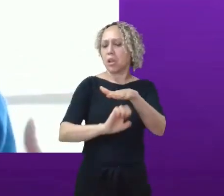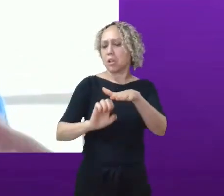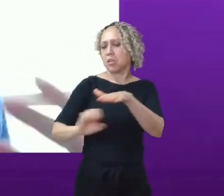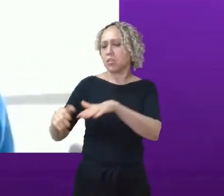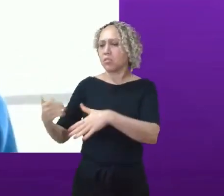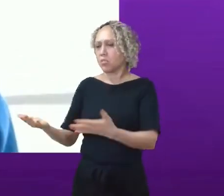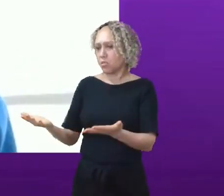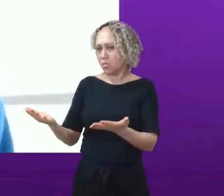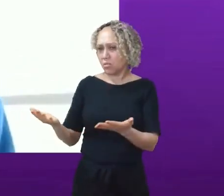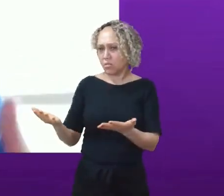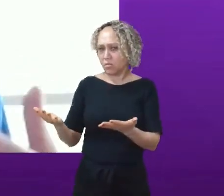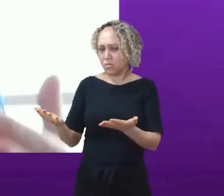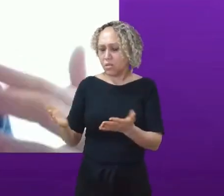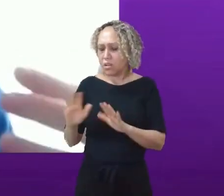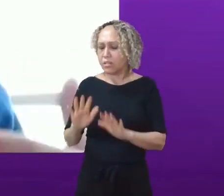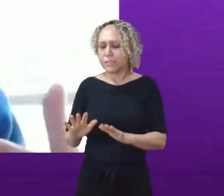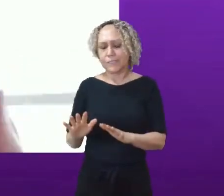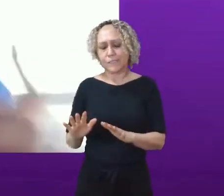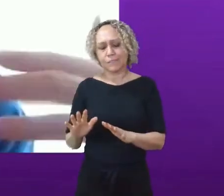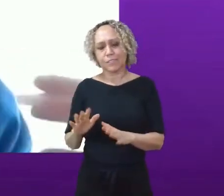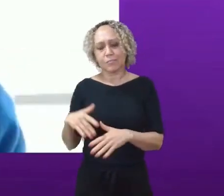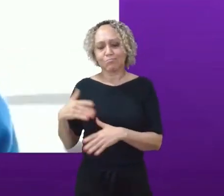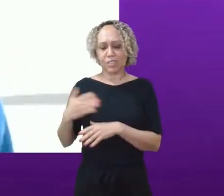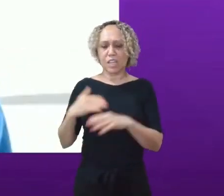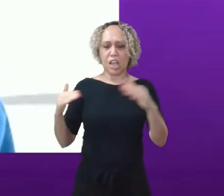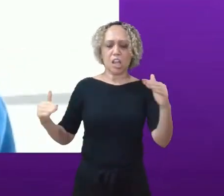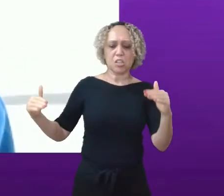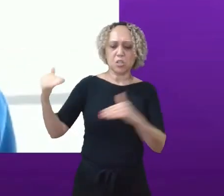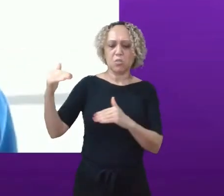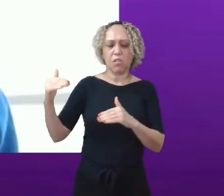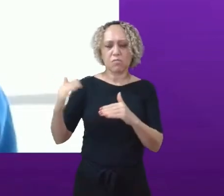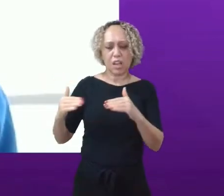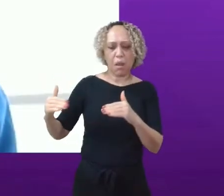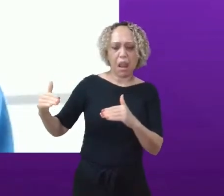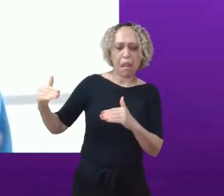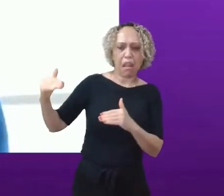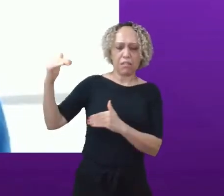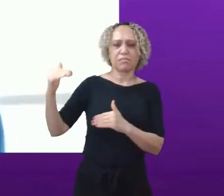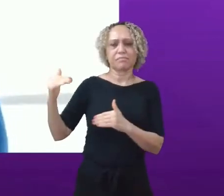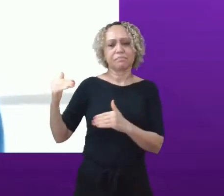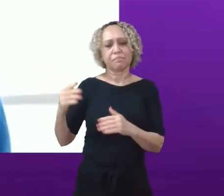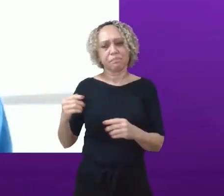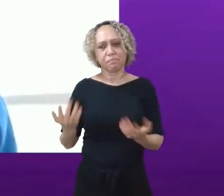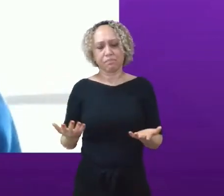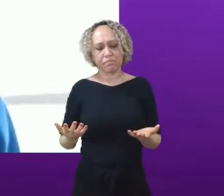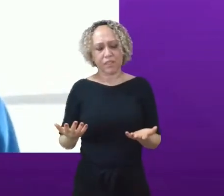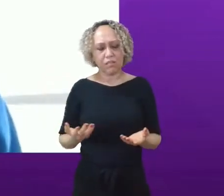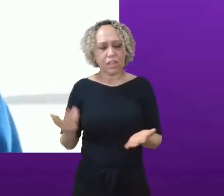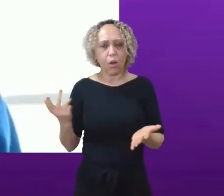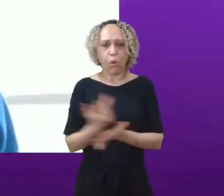mercado, vamos dizer que nos processos de competição em que se